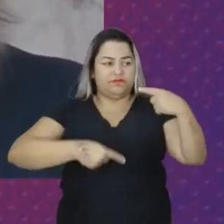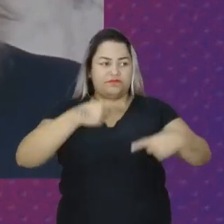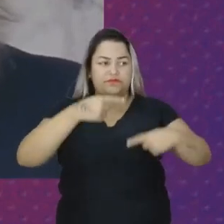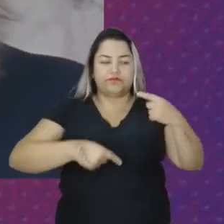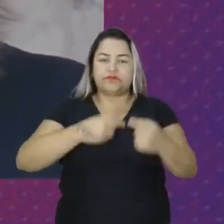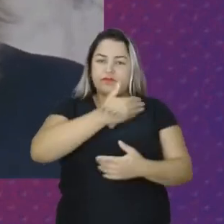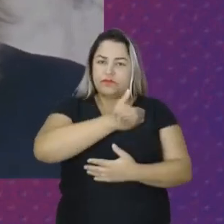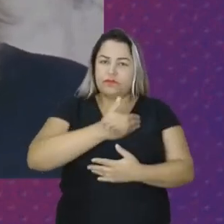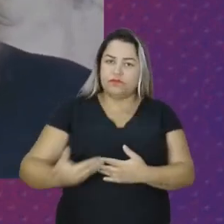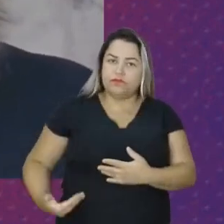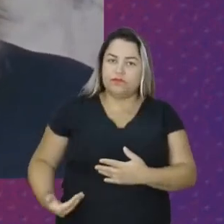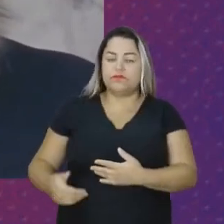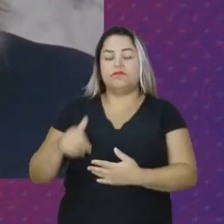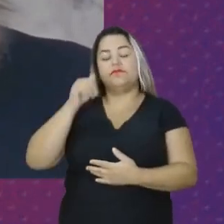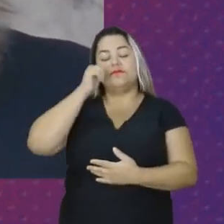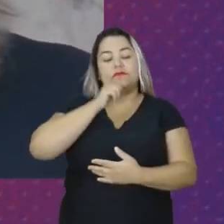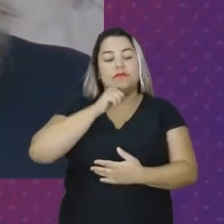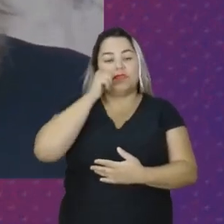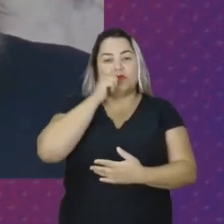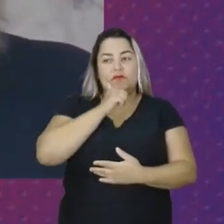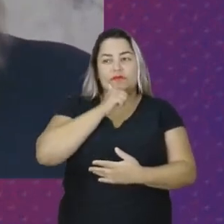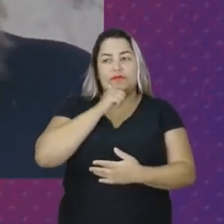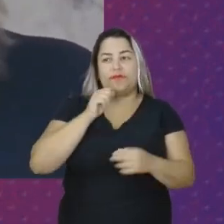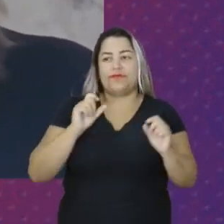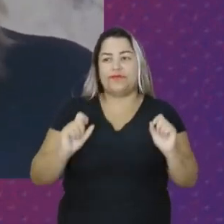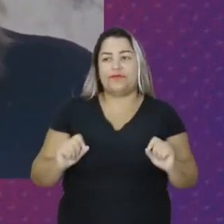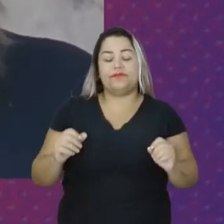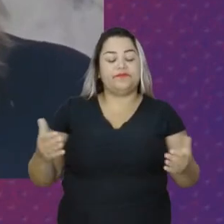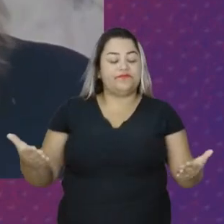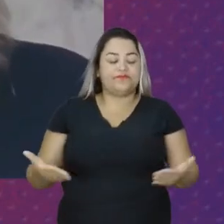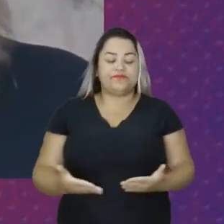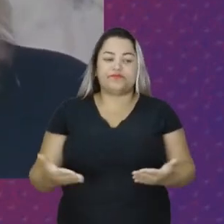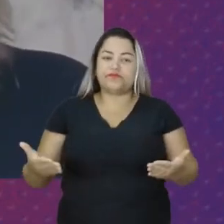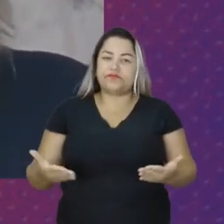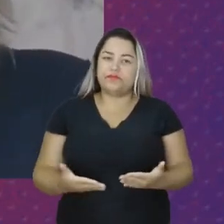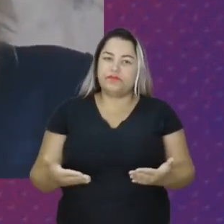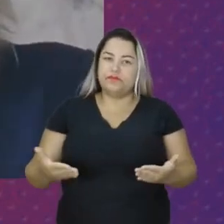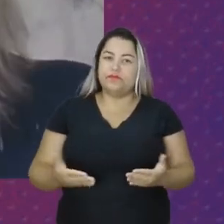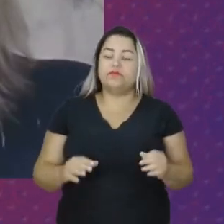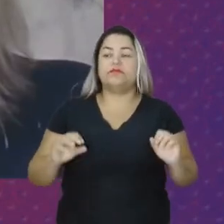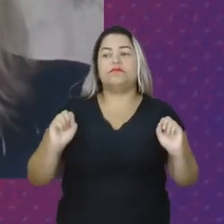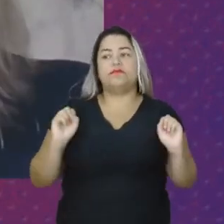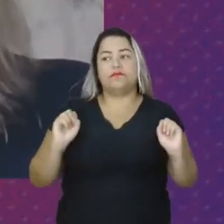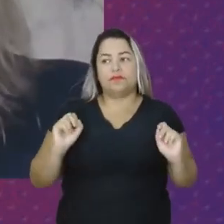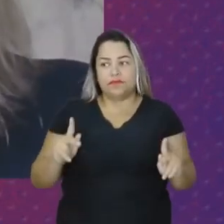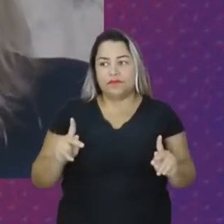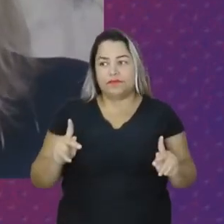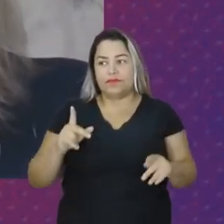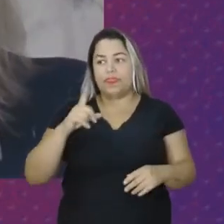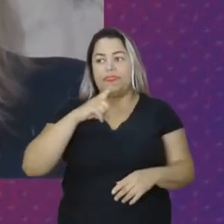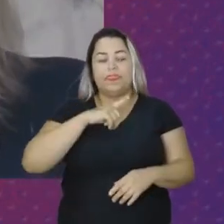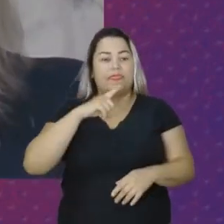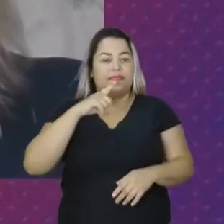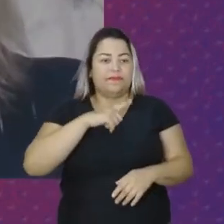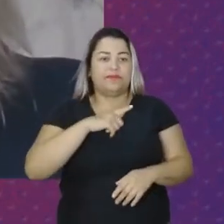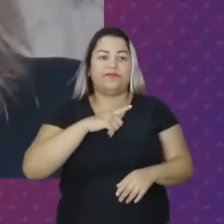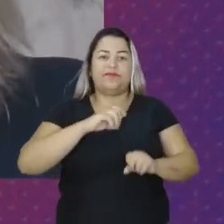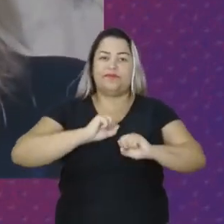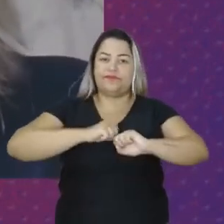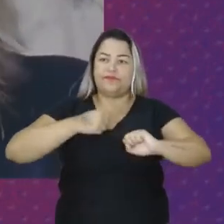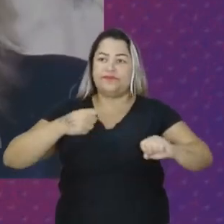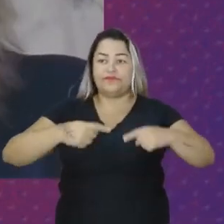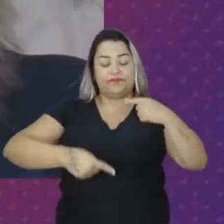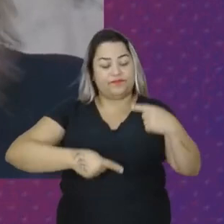públicas para as mulheres atualmente. Bom, houve um desmonte muito grande